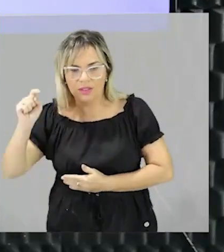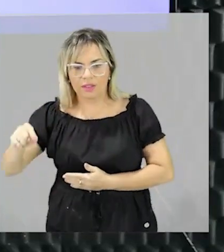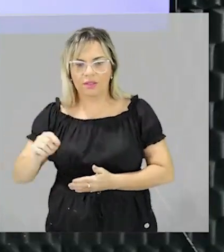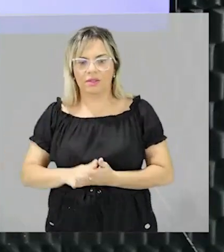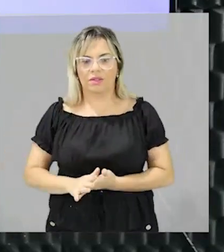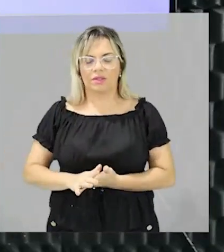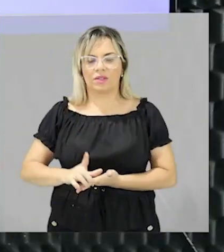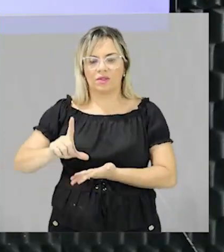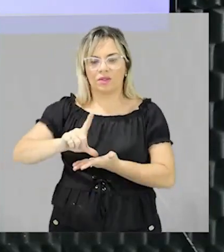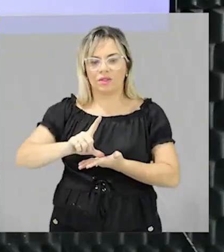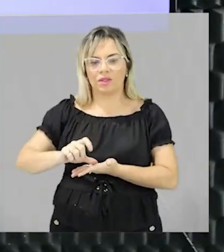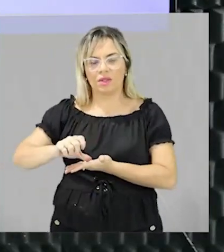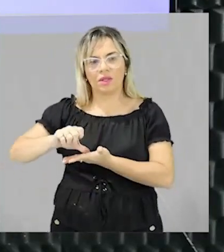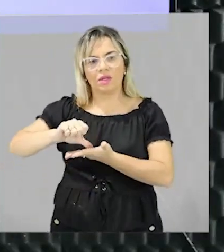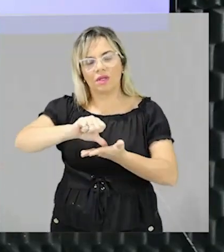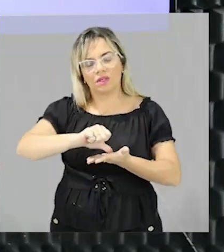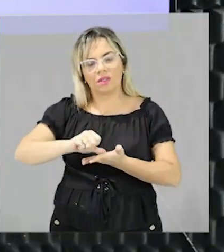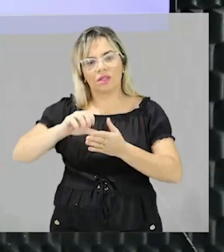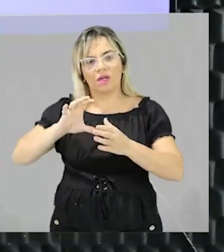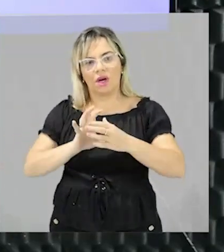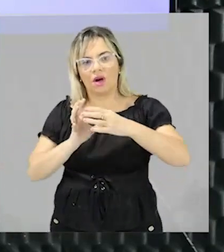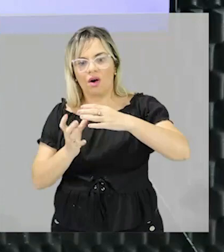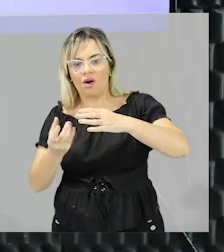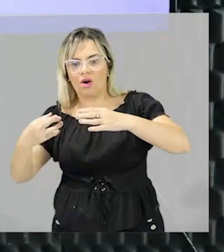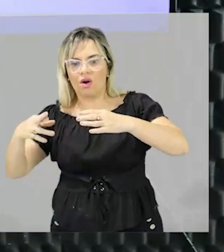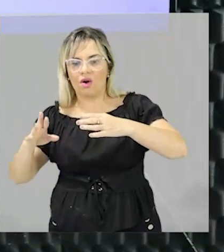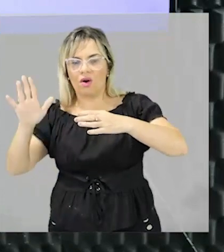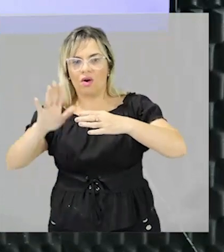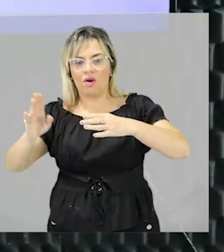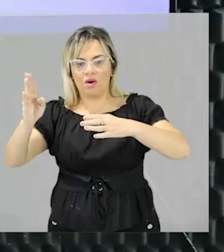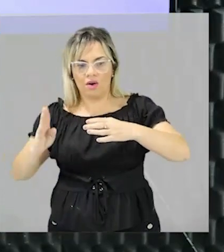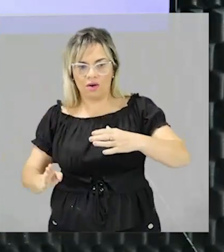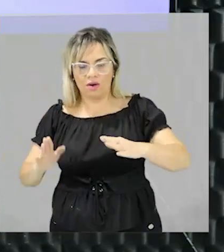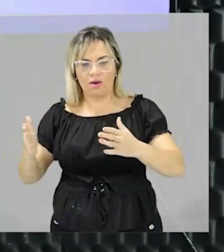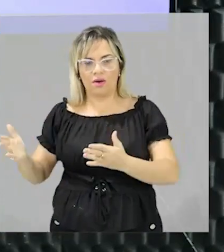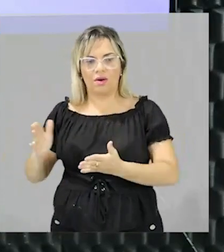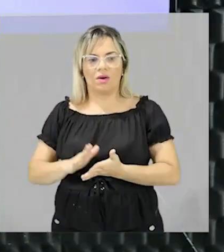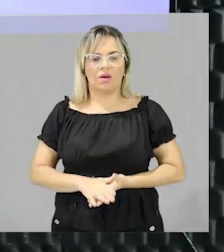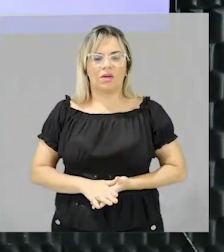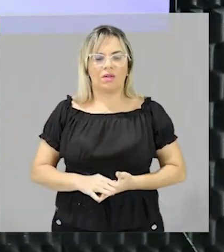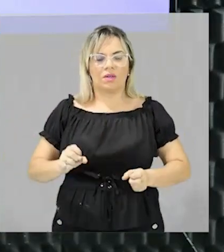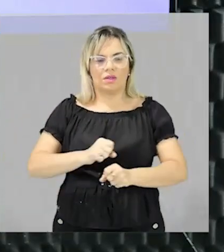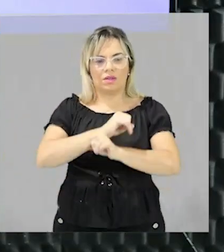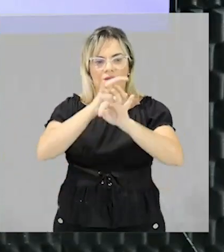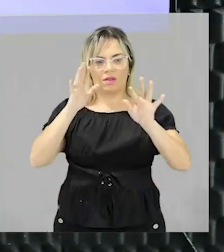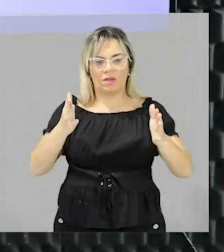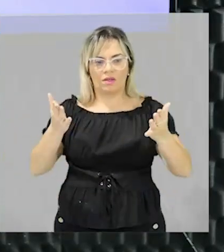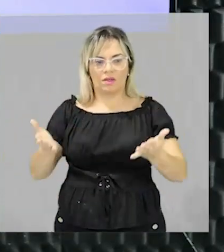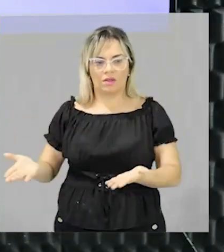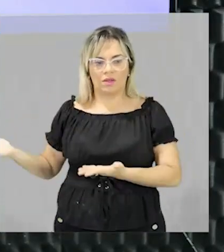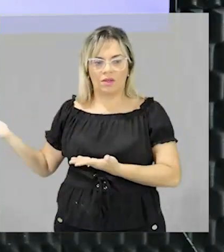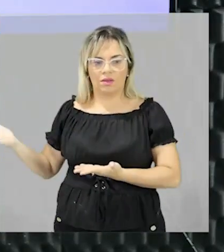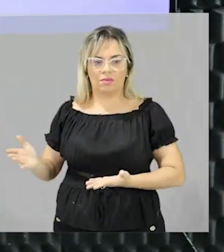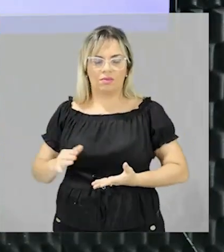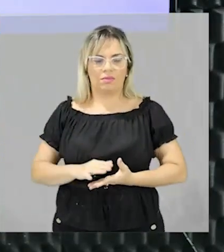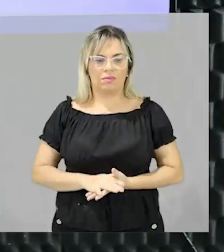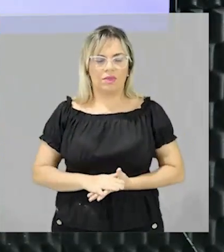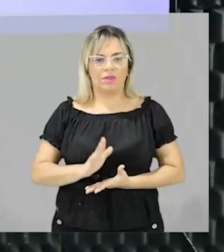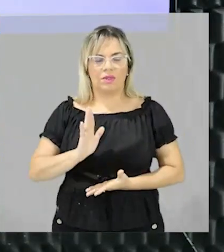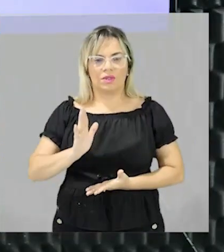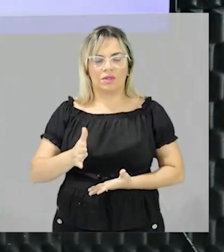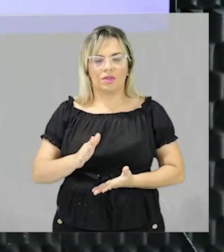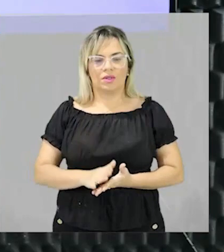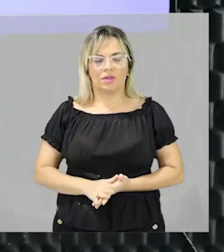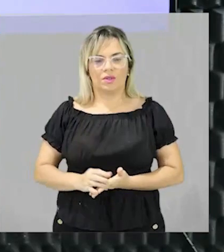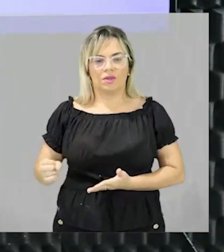claramente. A estrutura geológica a que ele se refere é qual? São os escudos cristalinos. Eu acabei de te dizer, os escudos cristalinos eles têm